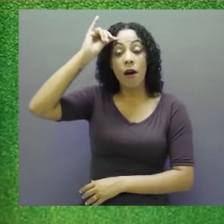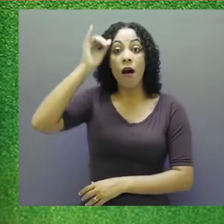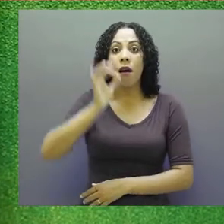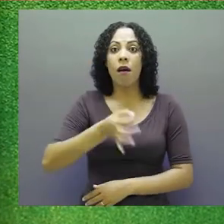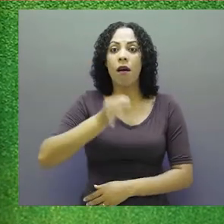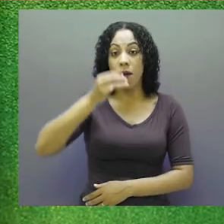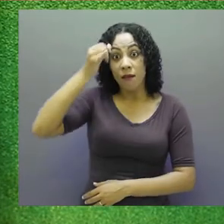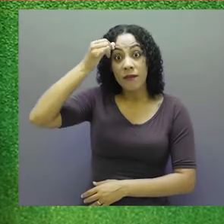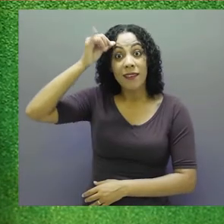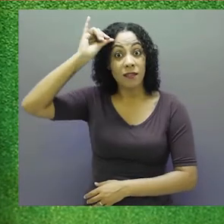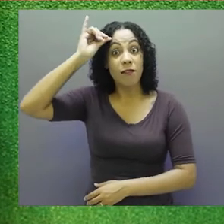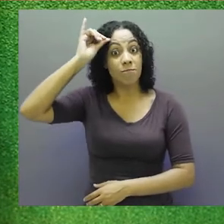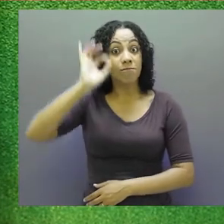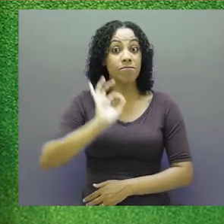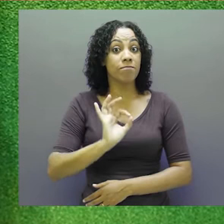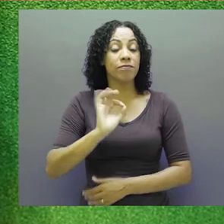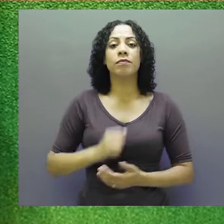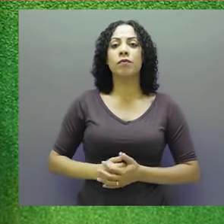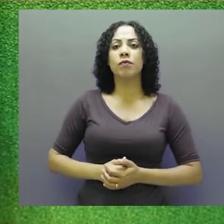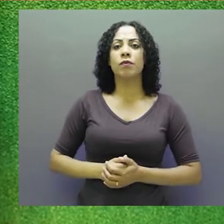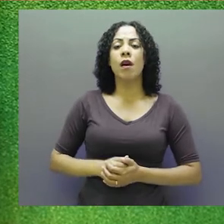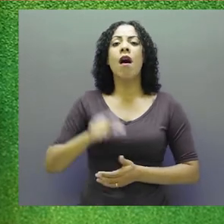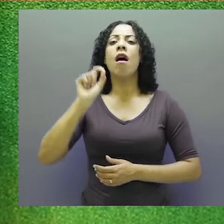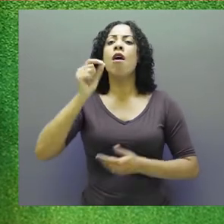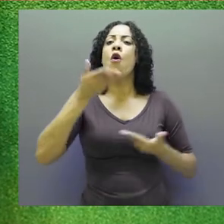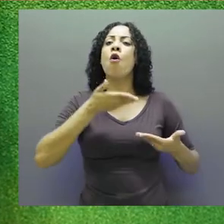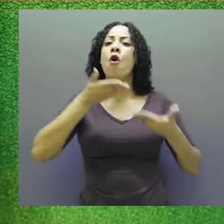isso mesmo, eu falei uma fazenda.